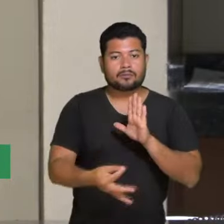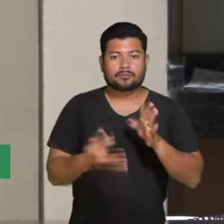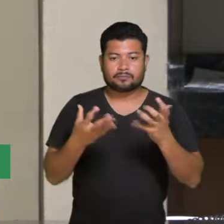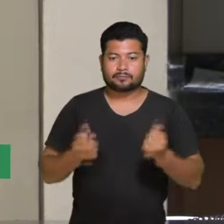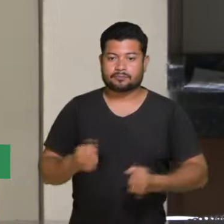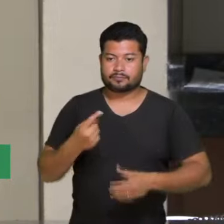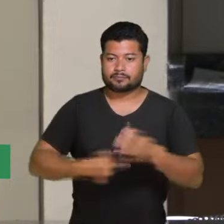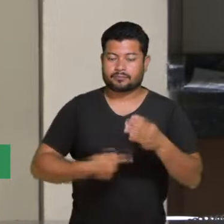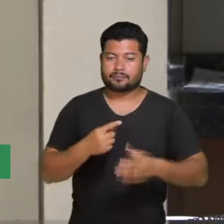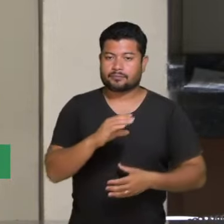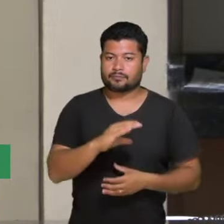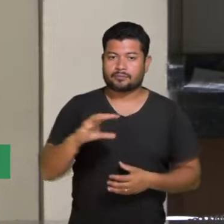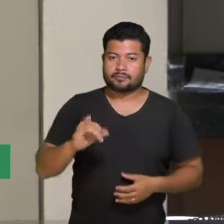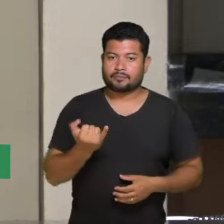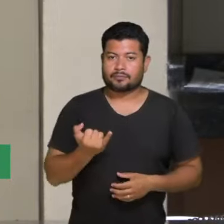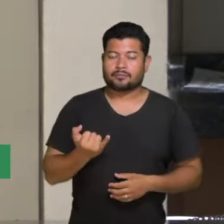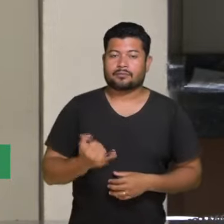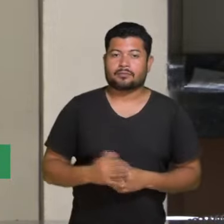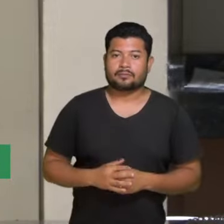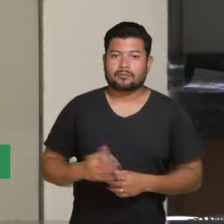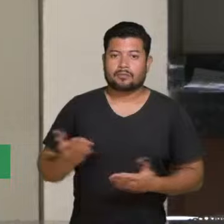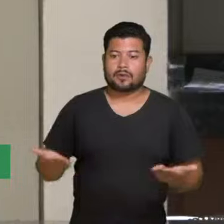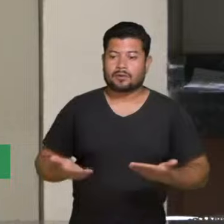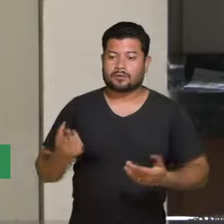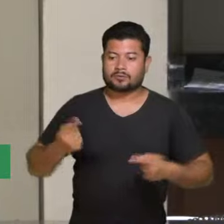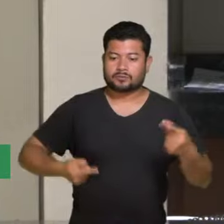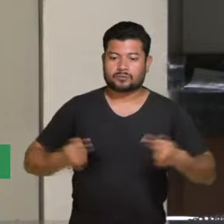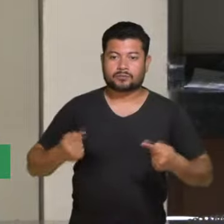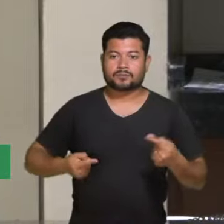deputado Volney Weber, em discussão.